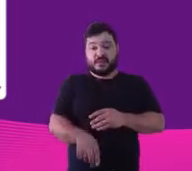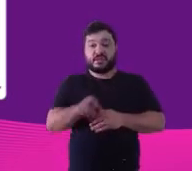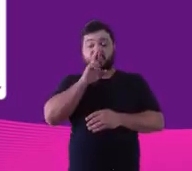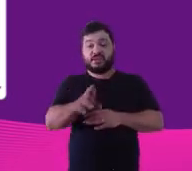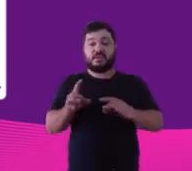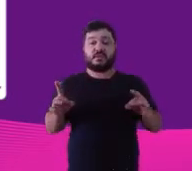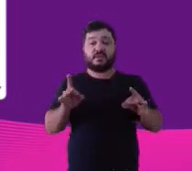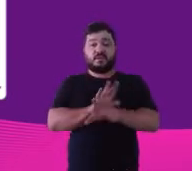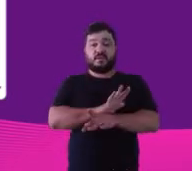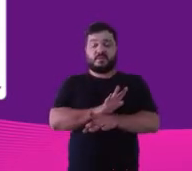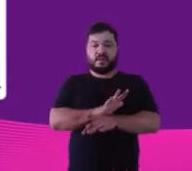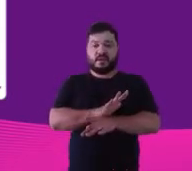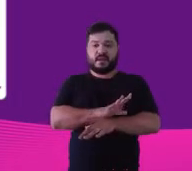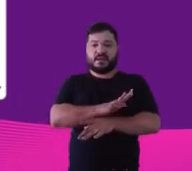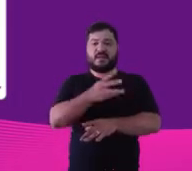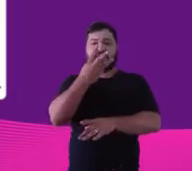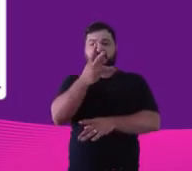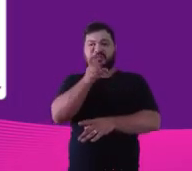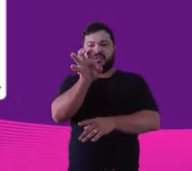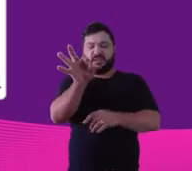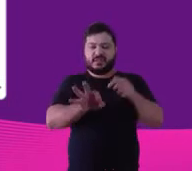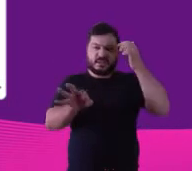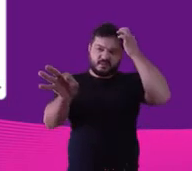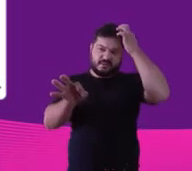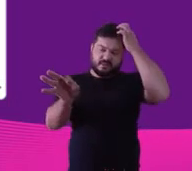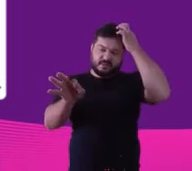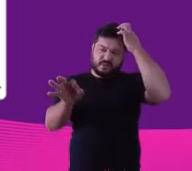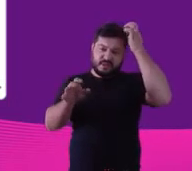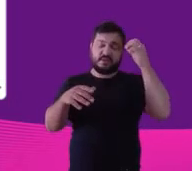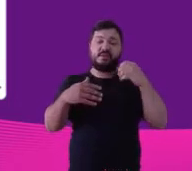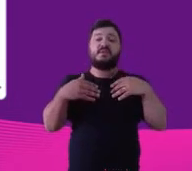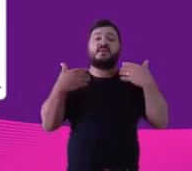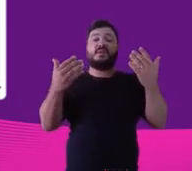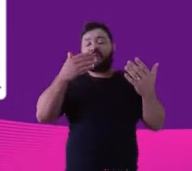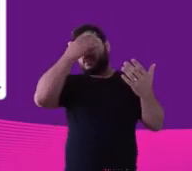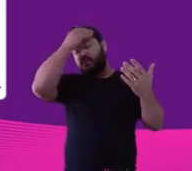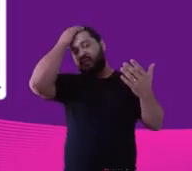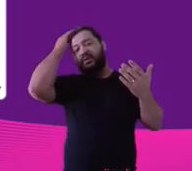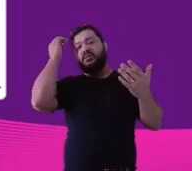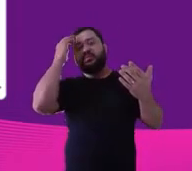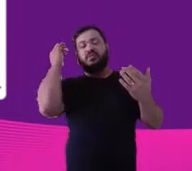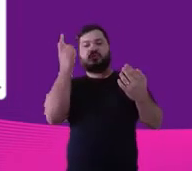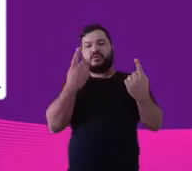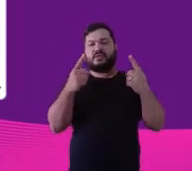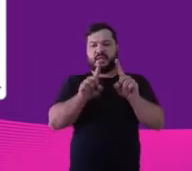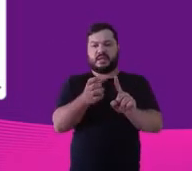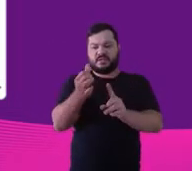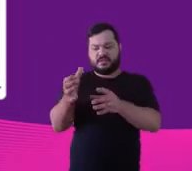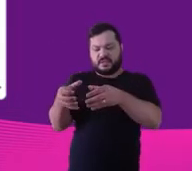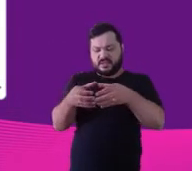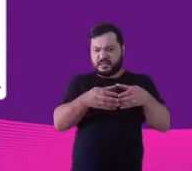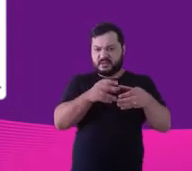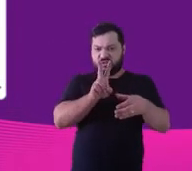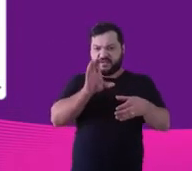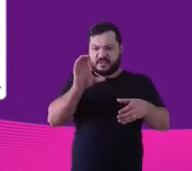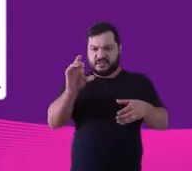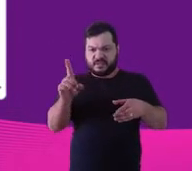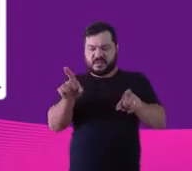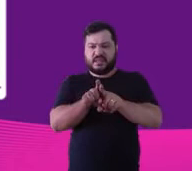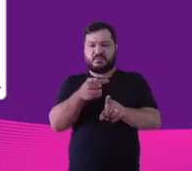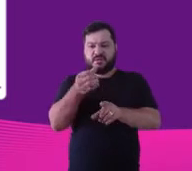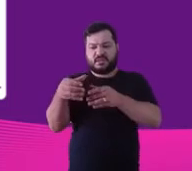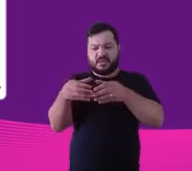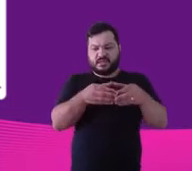completa é de 35 por cento e quando colocados lado a lado seis ciclos de b c d e seis